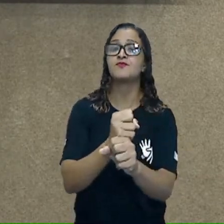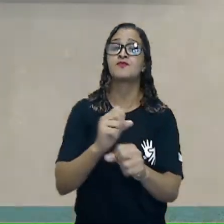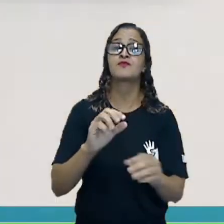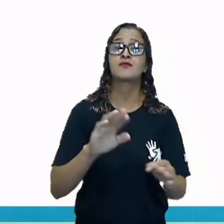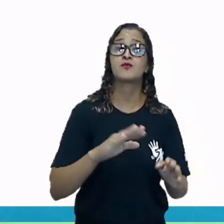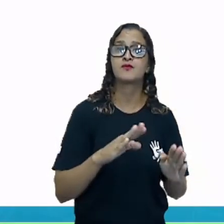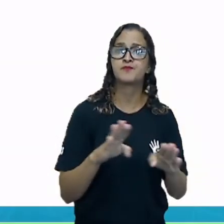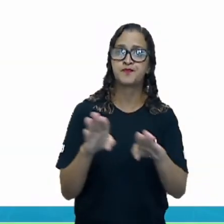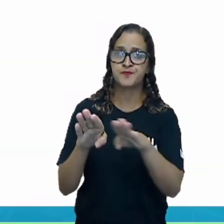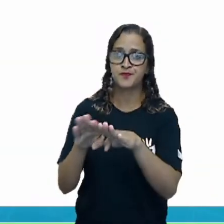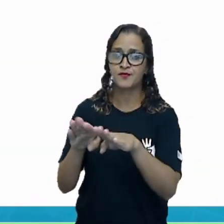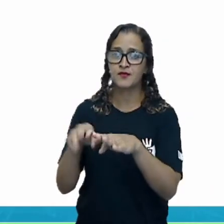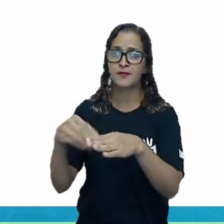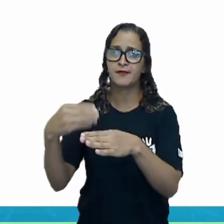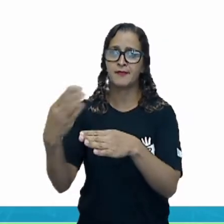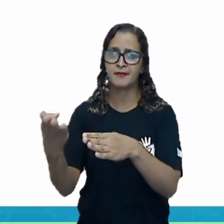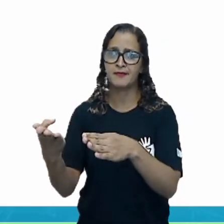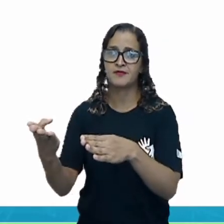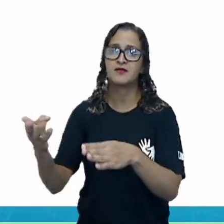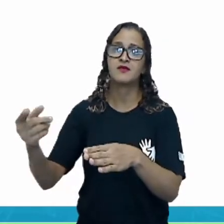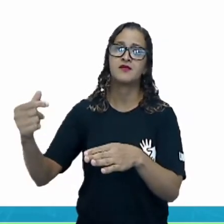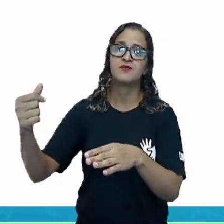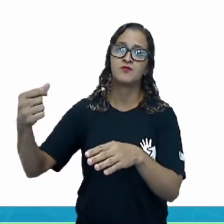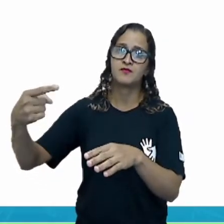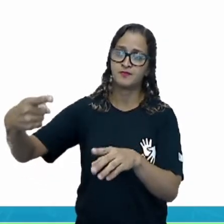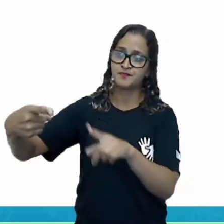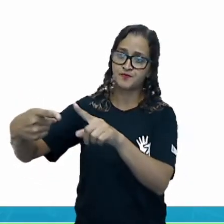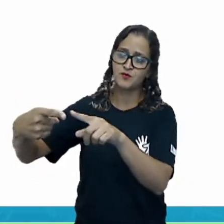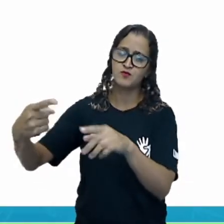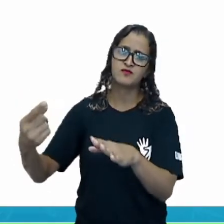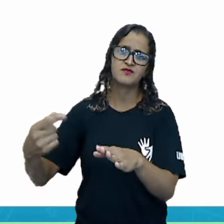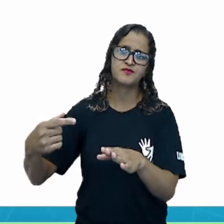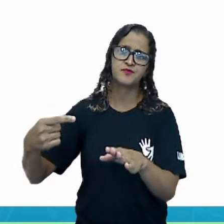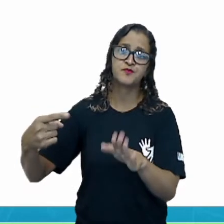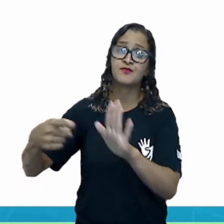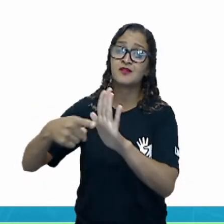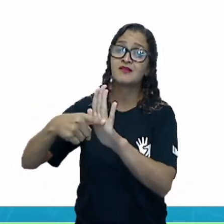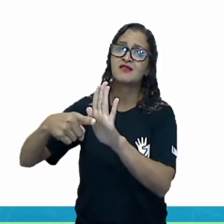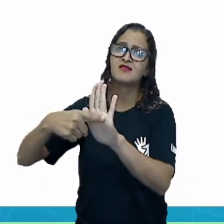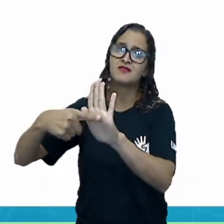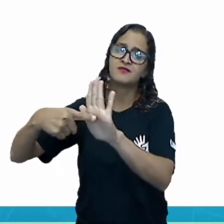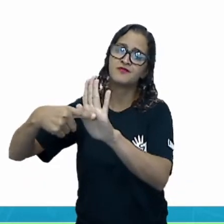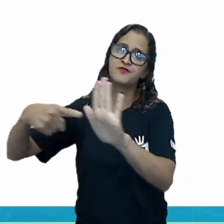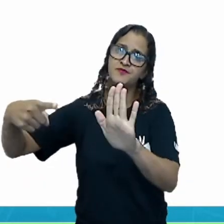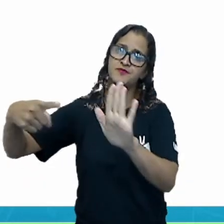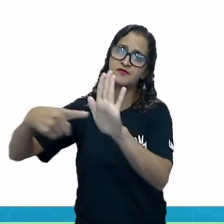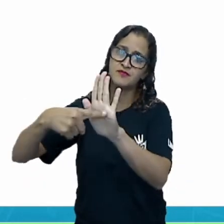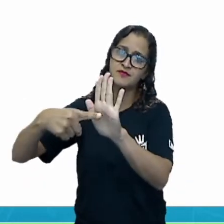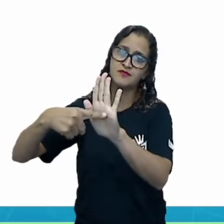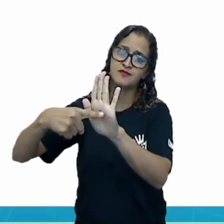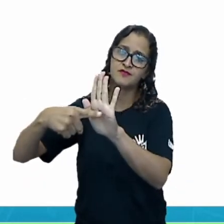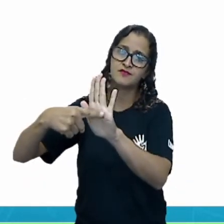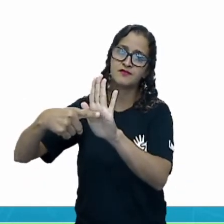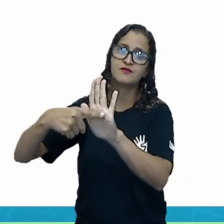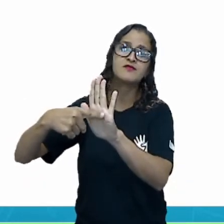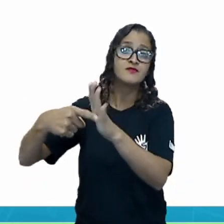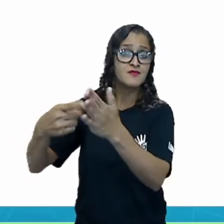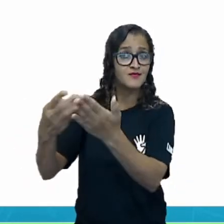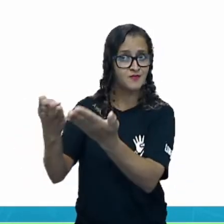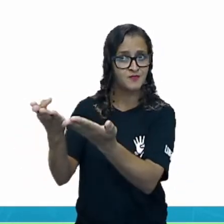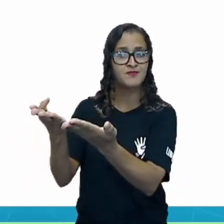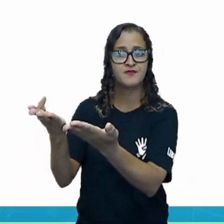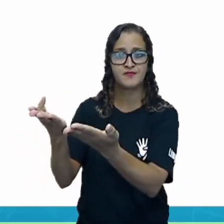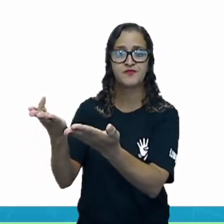da subtração, que é o sinal de menos. Esse tracinho assim, muito simples. este